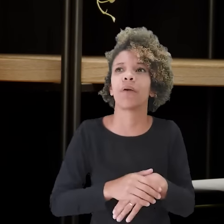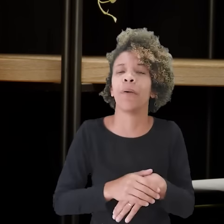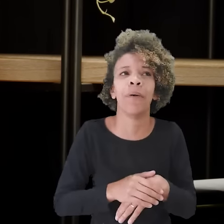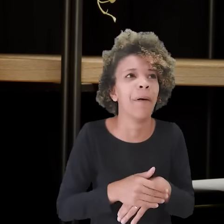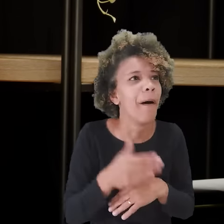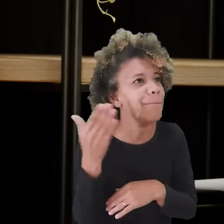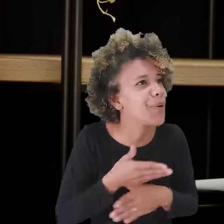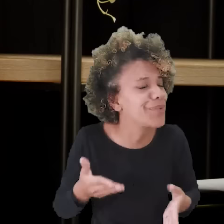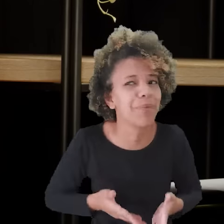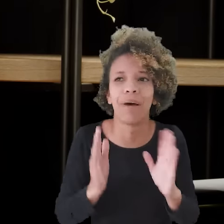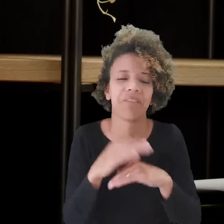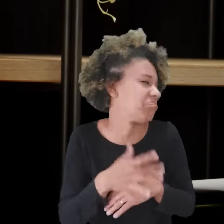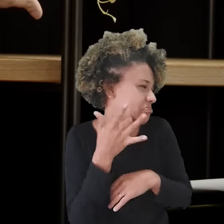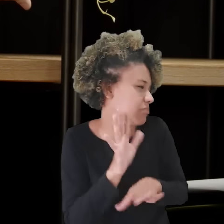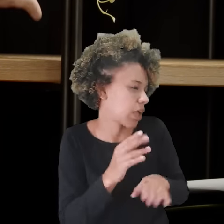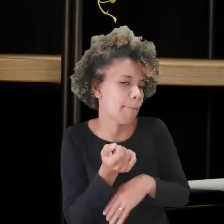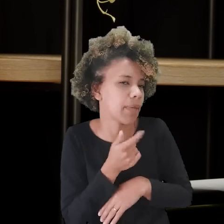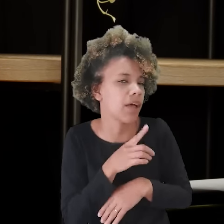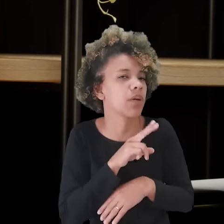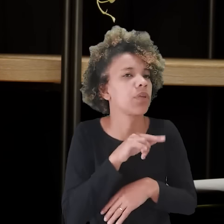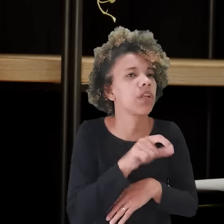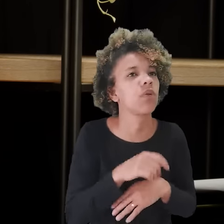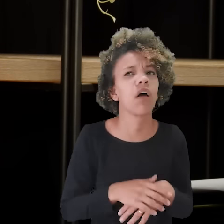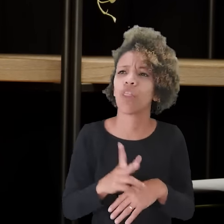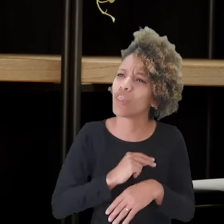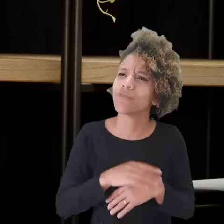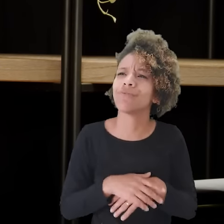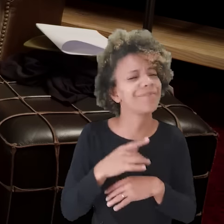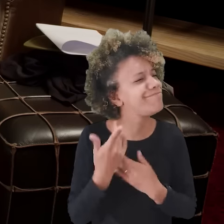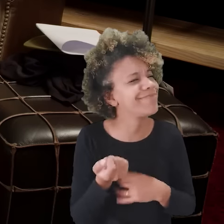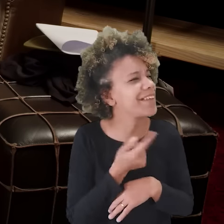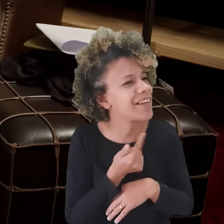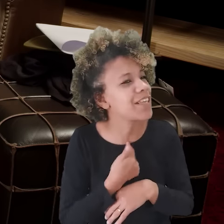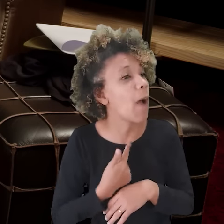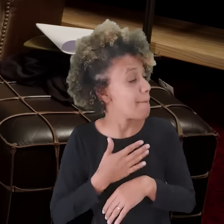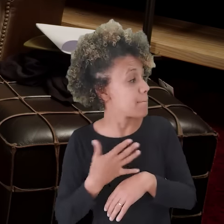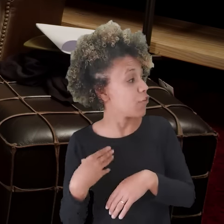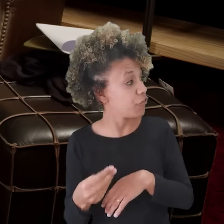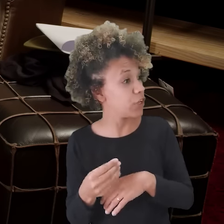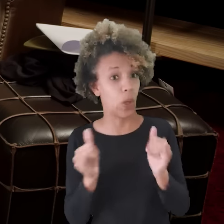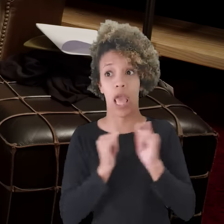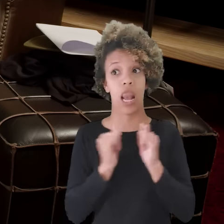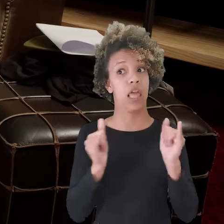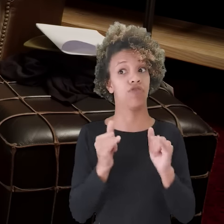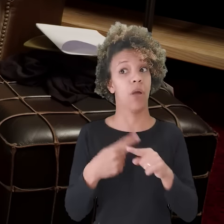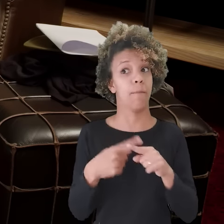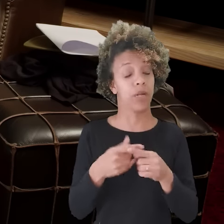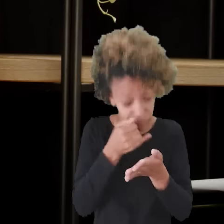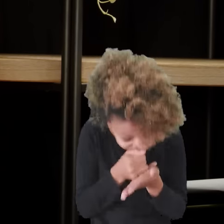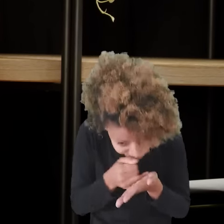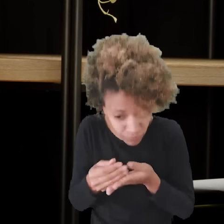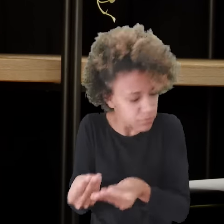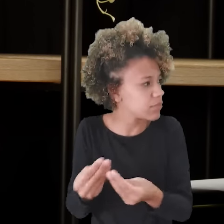de falar assim que pariu o Rodrigo sei lá vou falar uma piada que eu fiz quando eu tava com Danilo aqui cara eu acho muito engraçado cara o meu filho está super elétrico